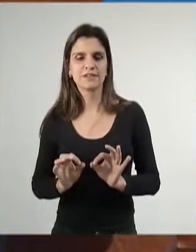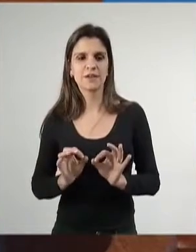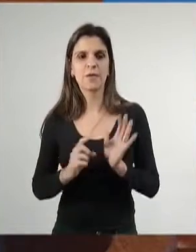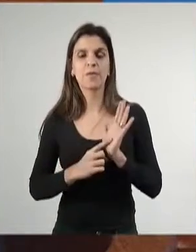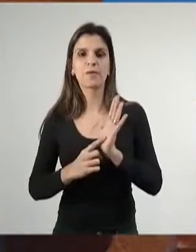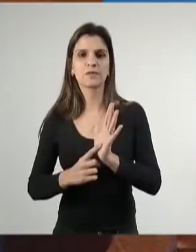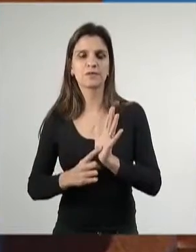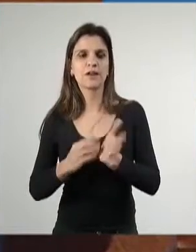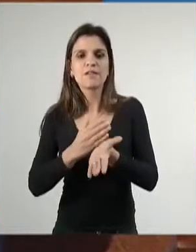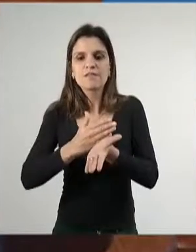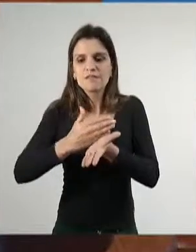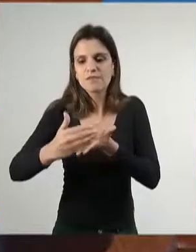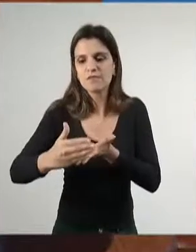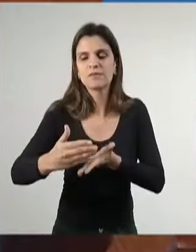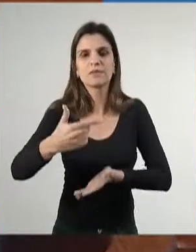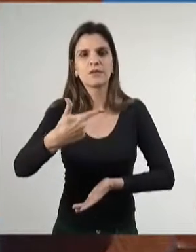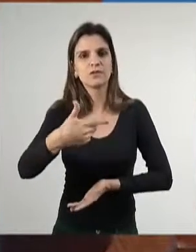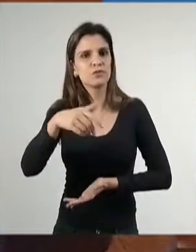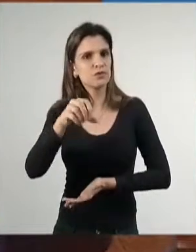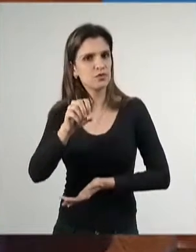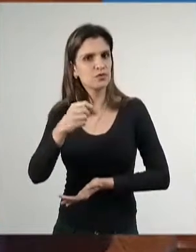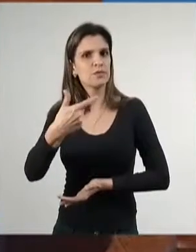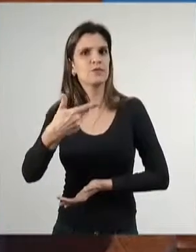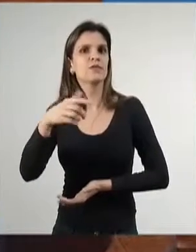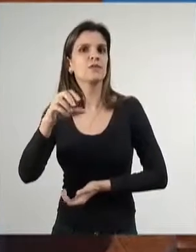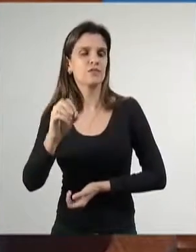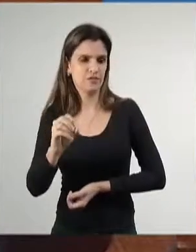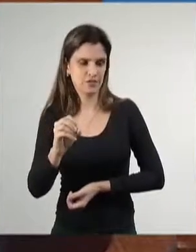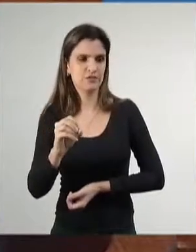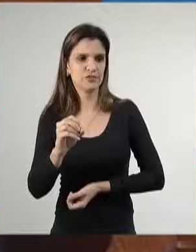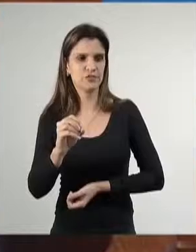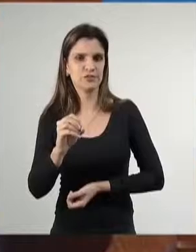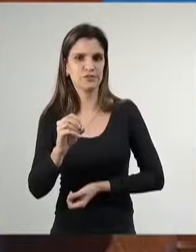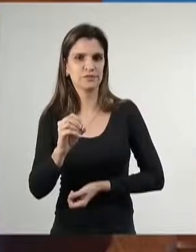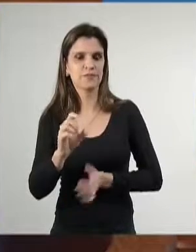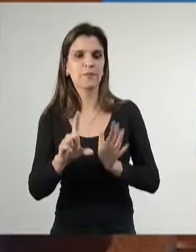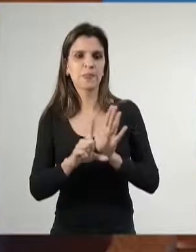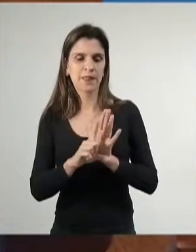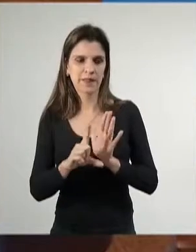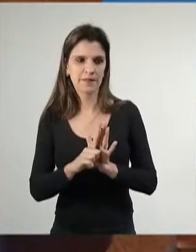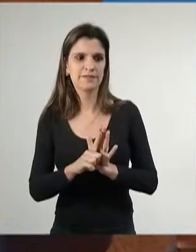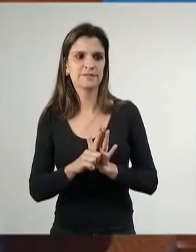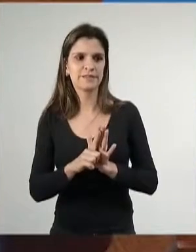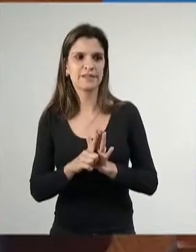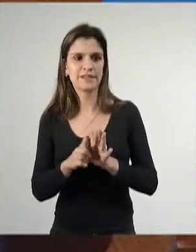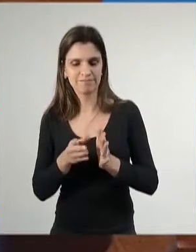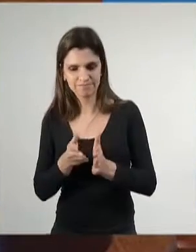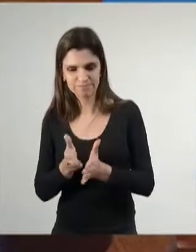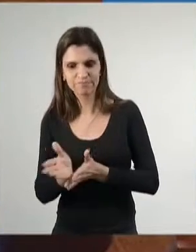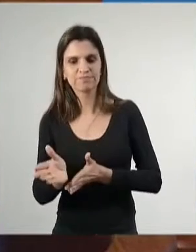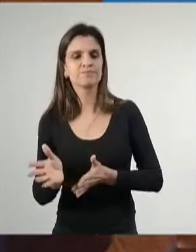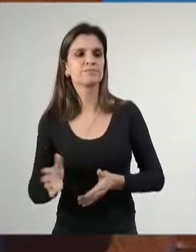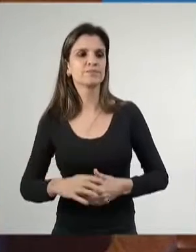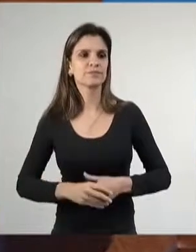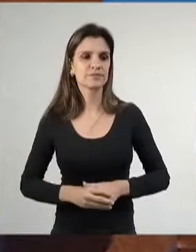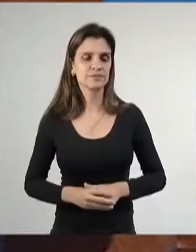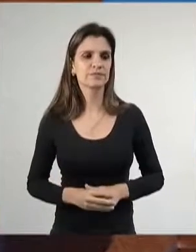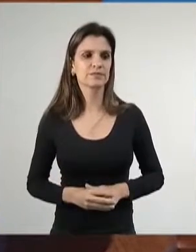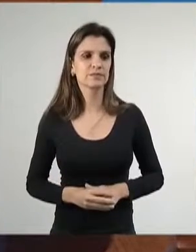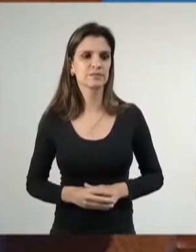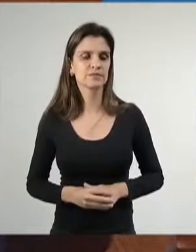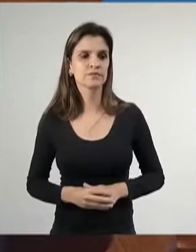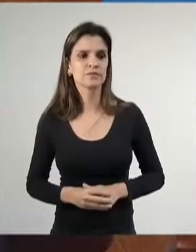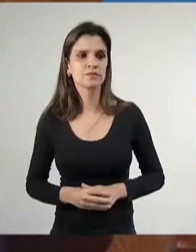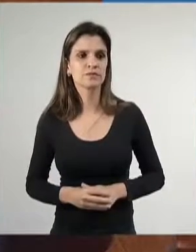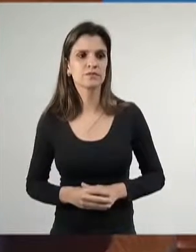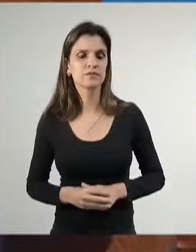contempla o bom motorista, o bom condutor de veículo, que seja proprietário, evidentemente, esses descontos no IPVA. Então,